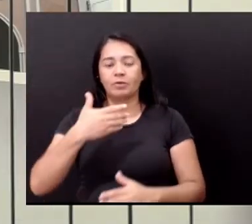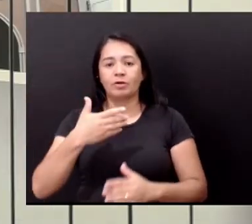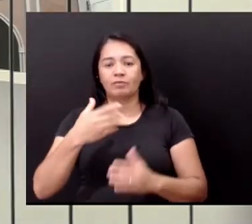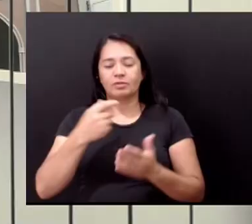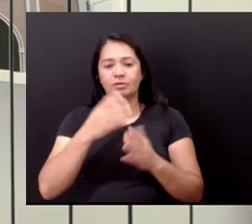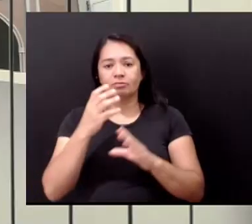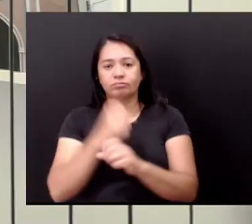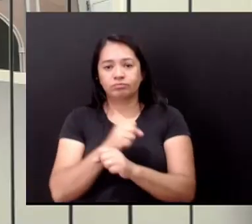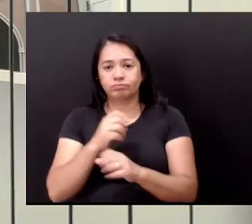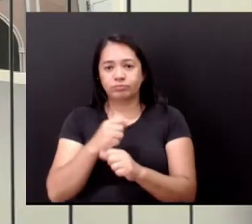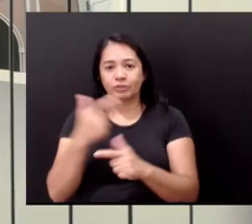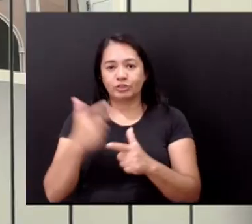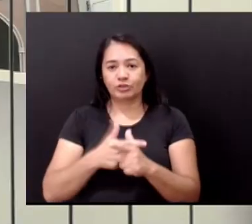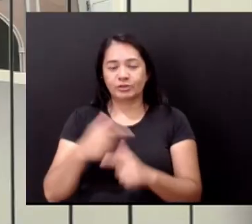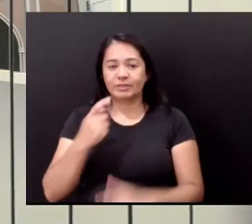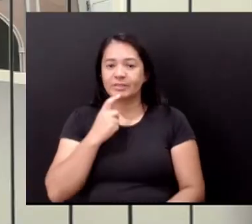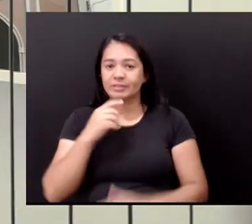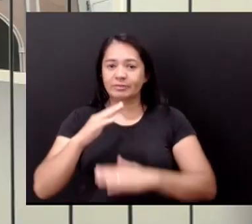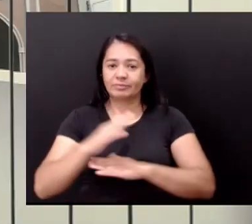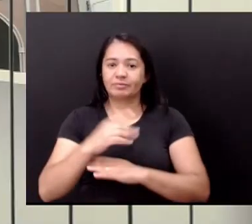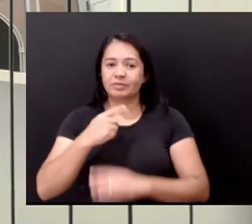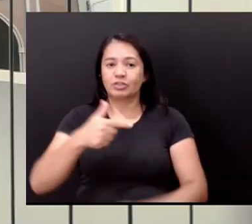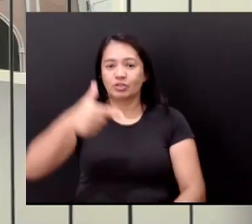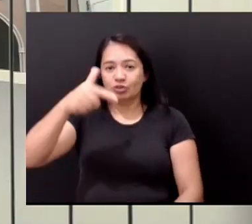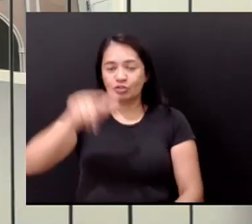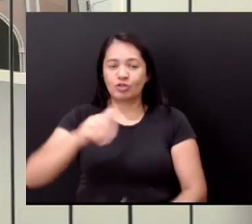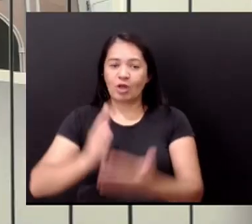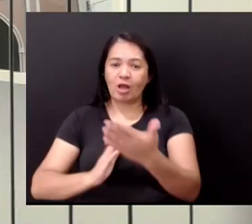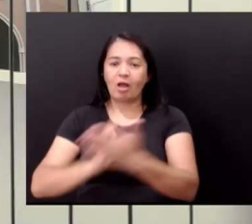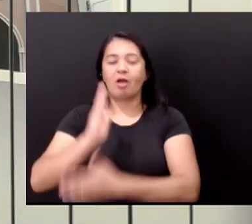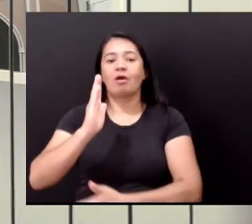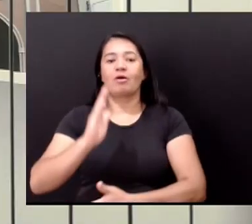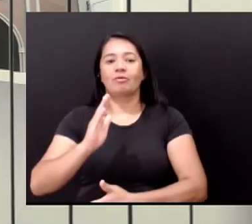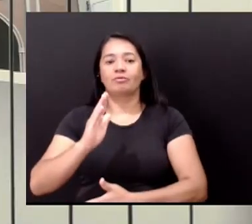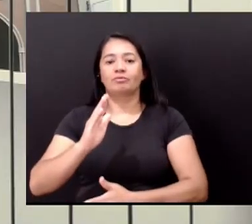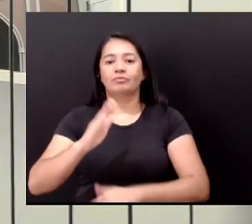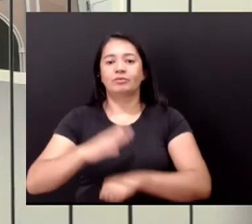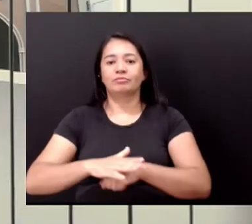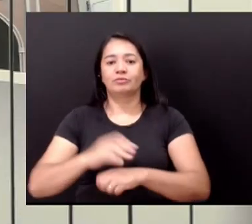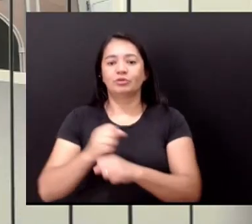Campinas, repetindo a aprovação ao exercício de 2021.